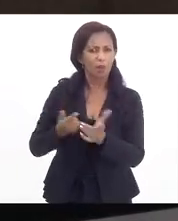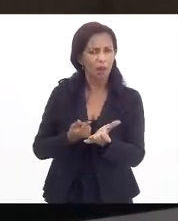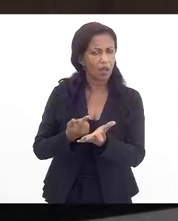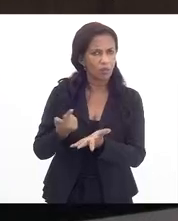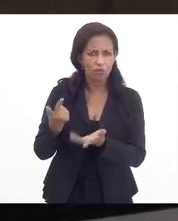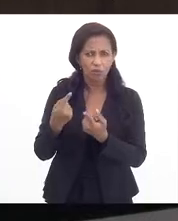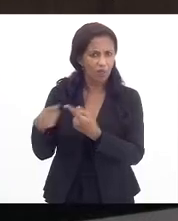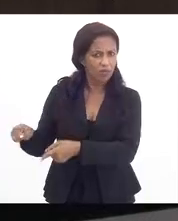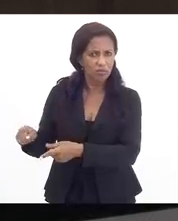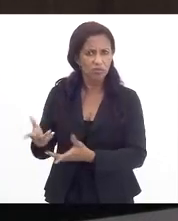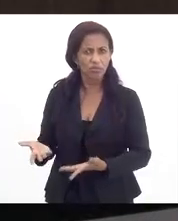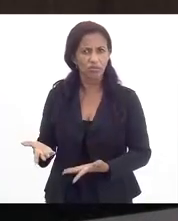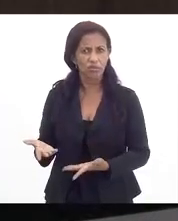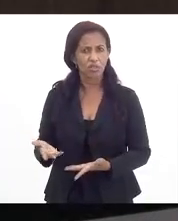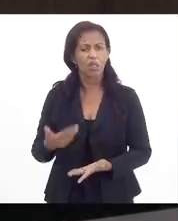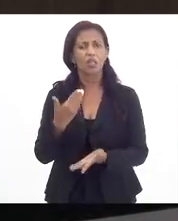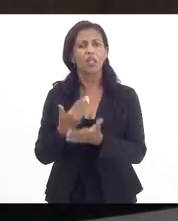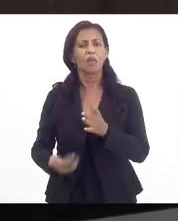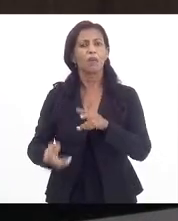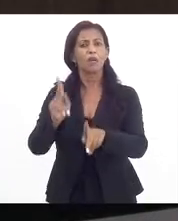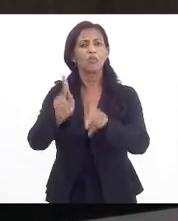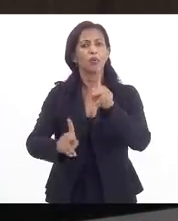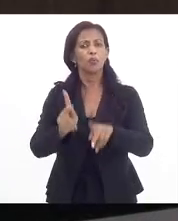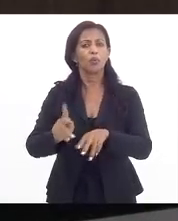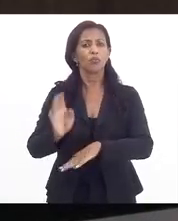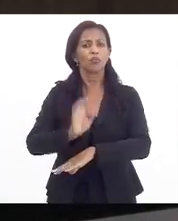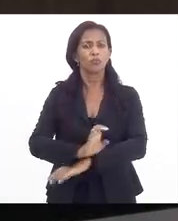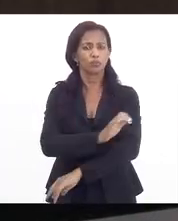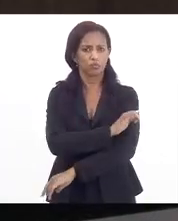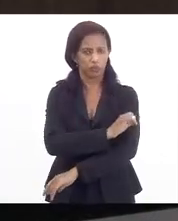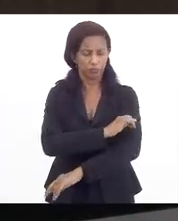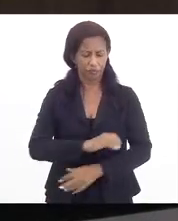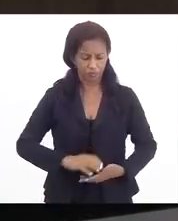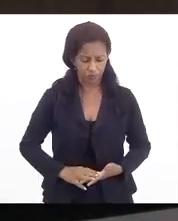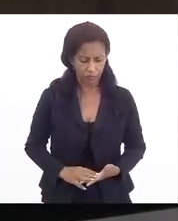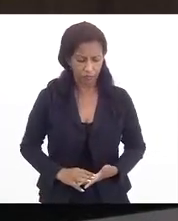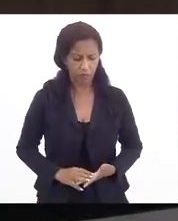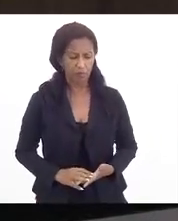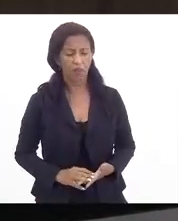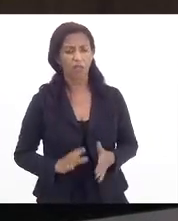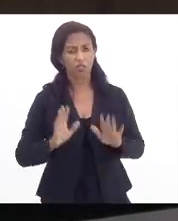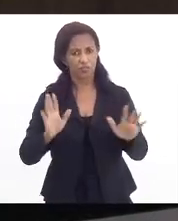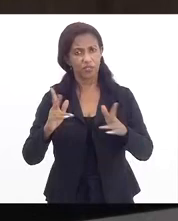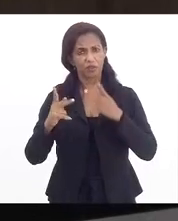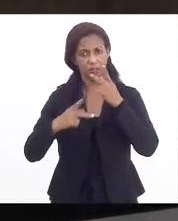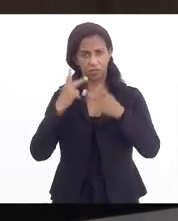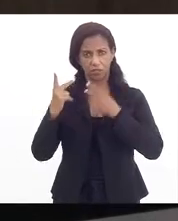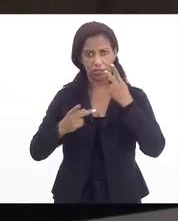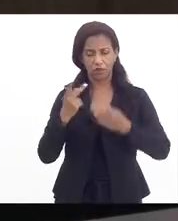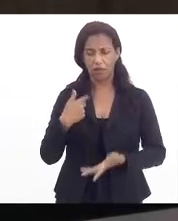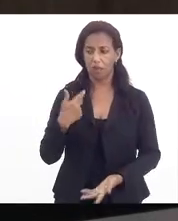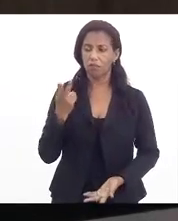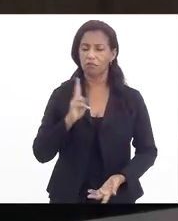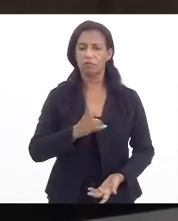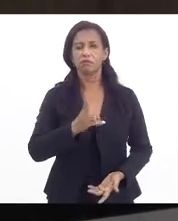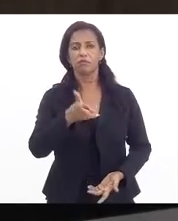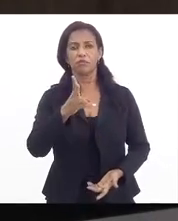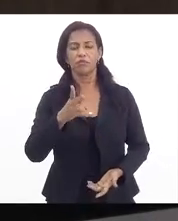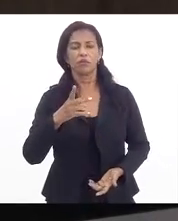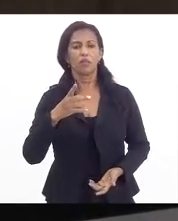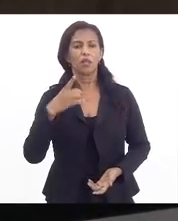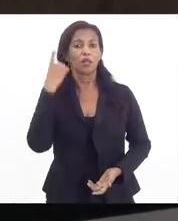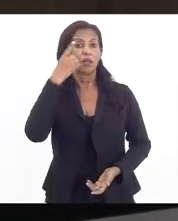então quem sai perdendo é o povo do Estado do Rio de Janeiro frente essas ponderações eu quero continuar